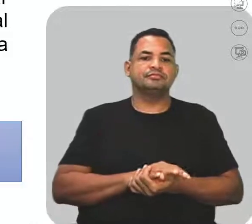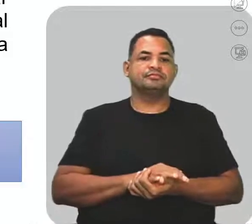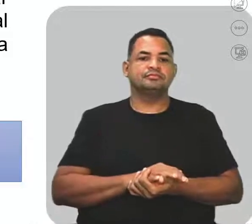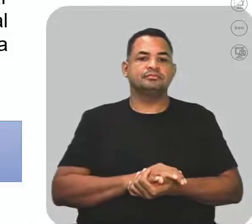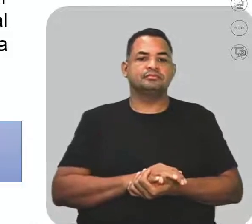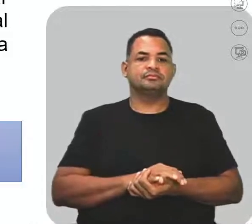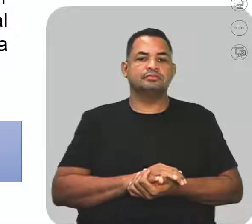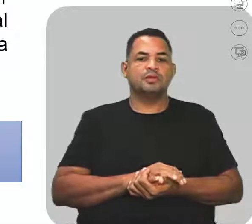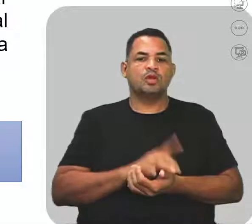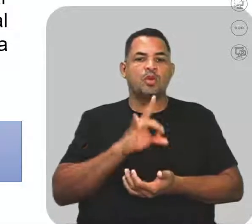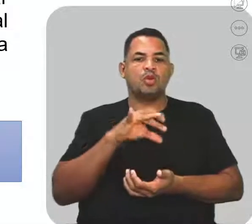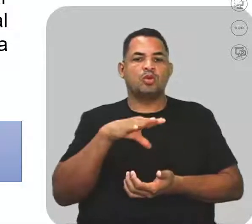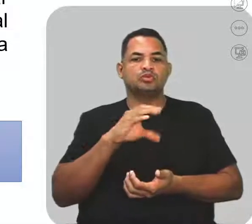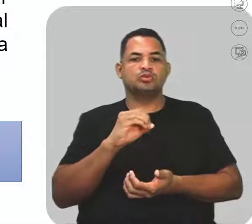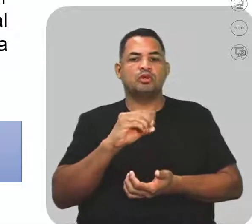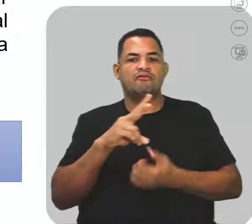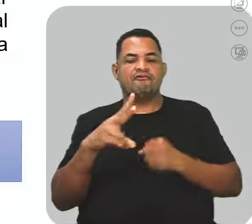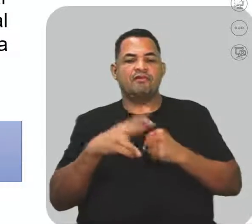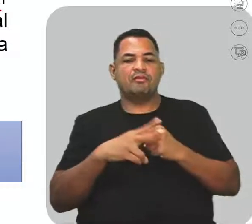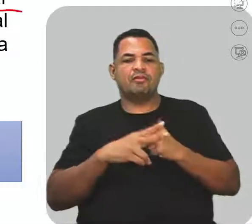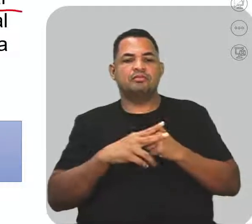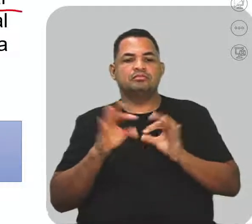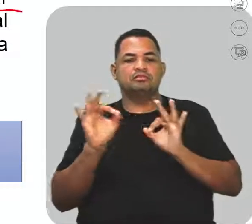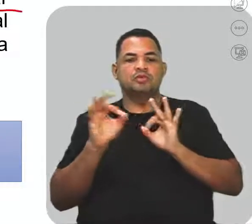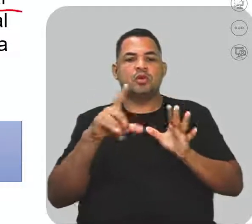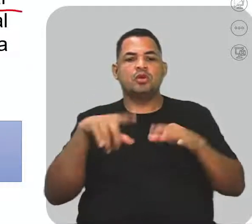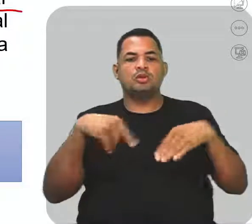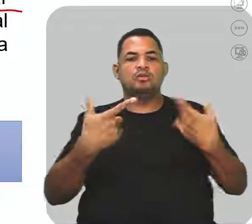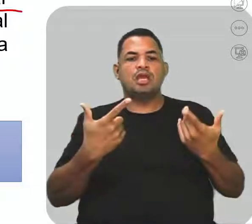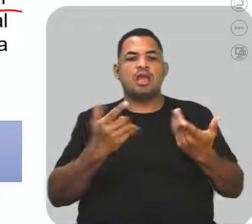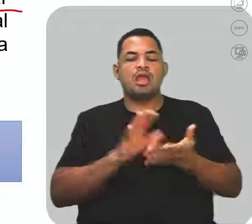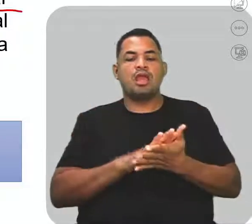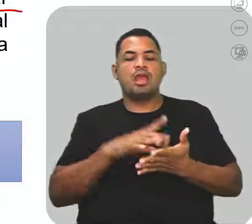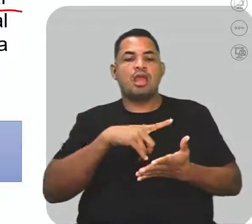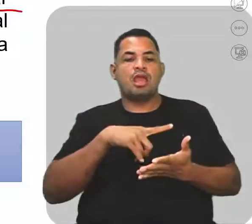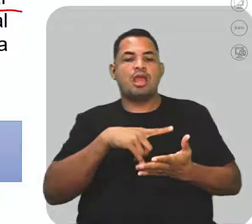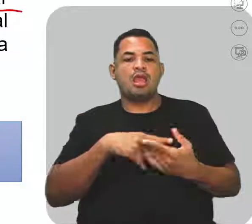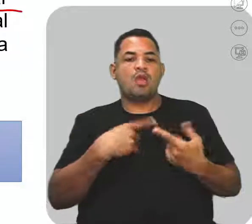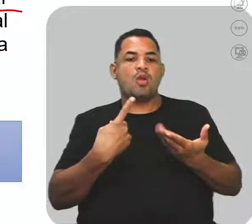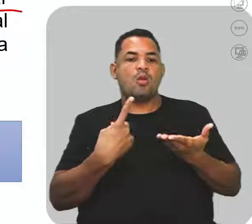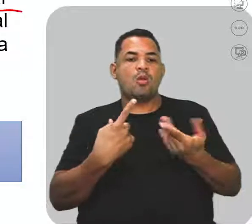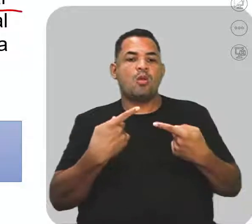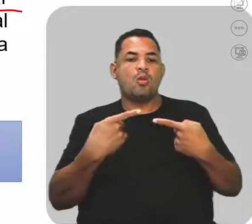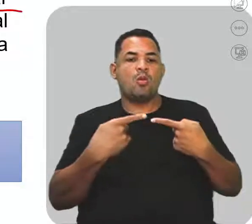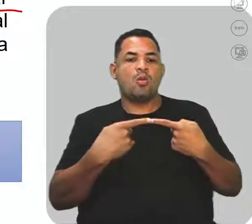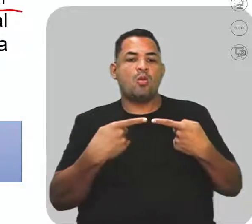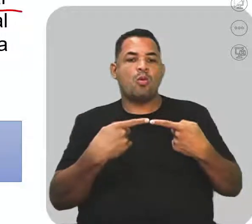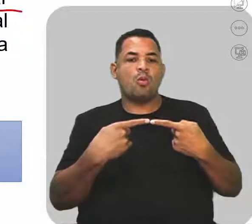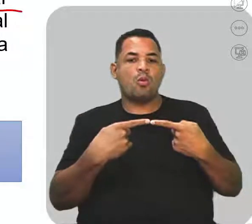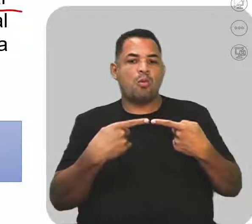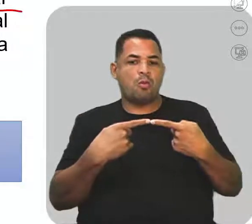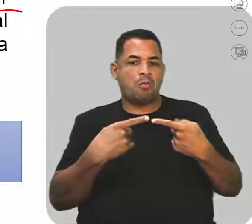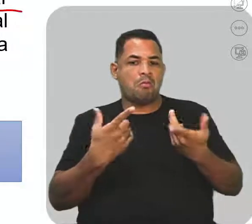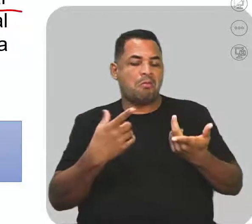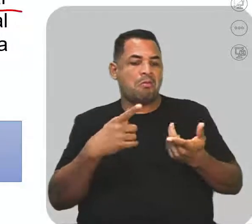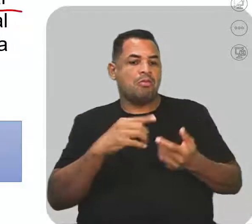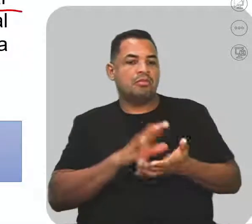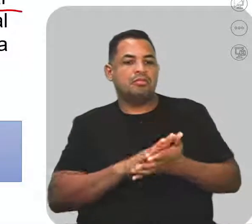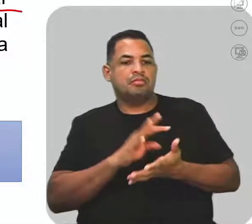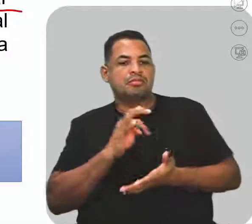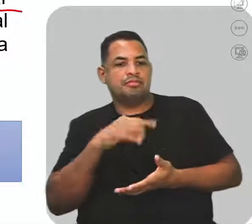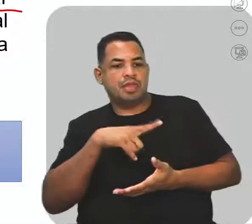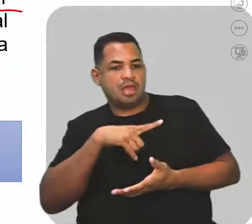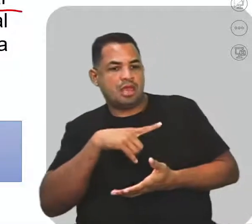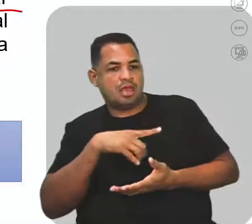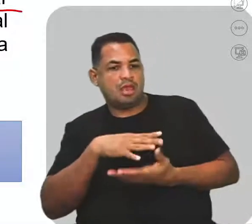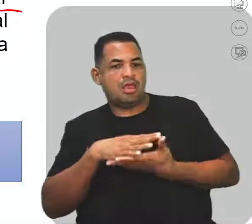Locução verbal, ela se constrói a partir do verbo auxiliar, e esse verbo pode ser ter, haver, ser,